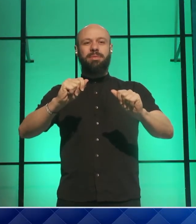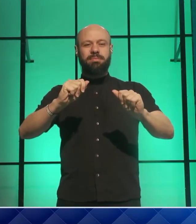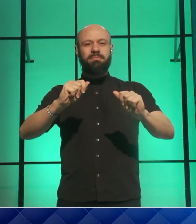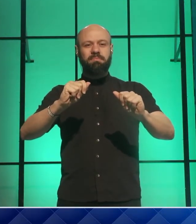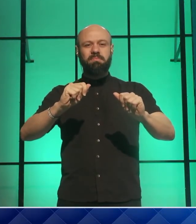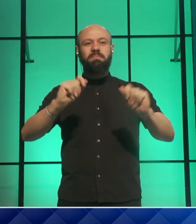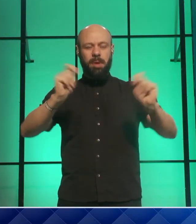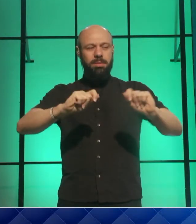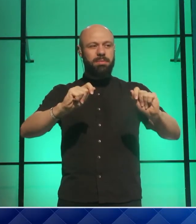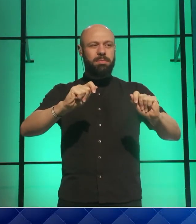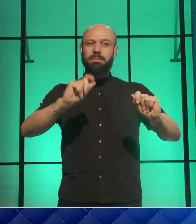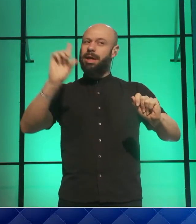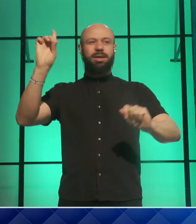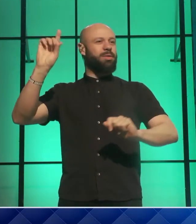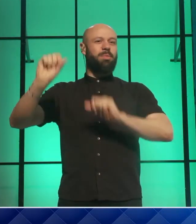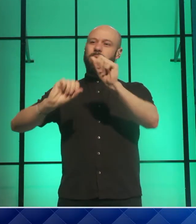Deus